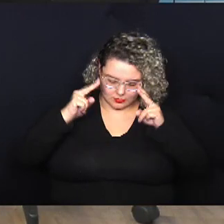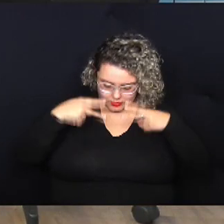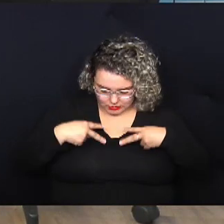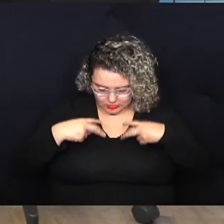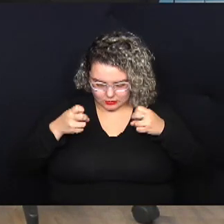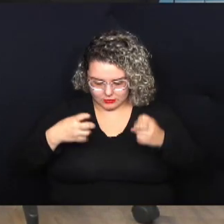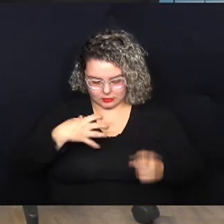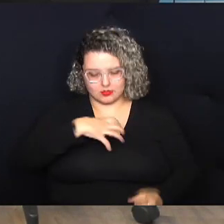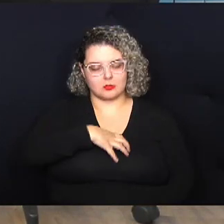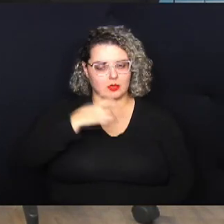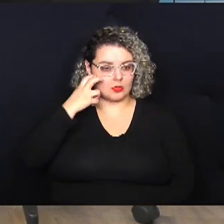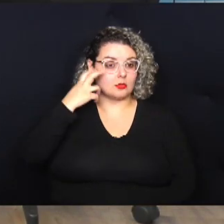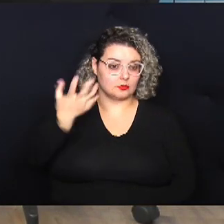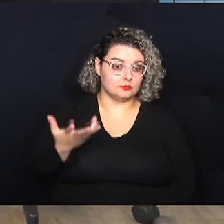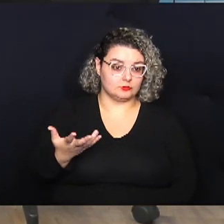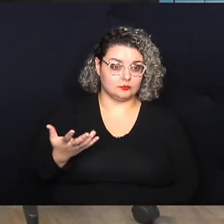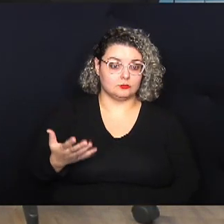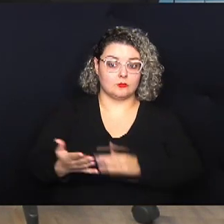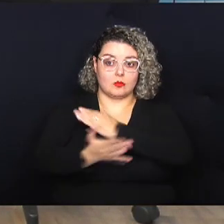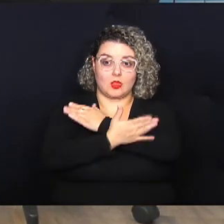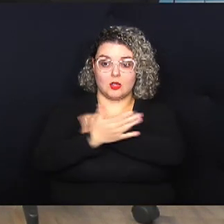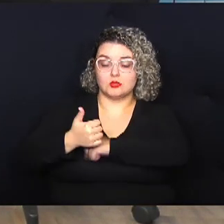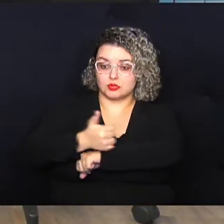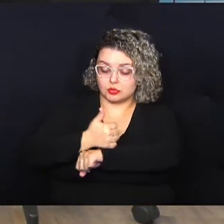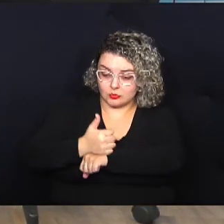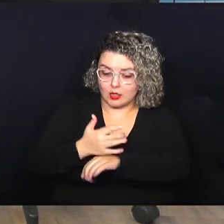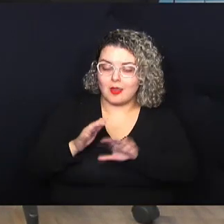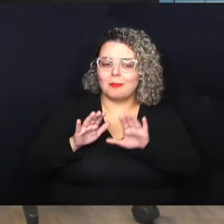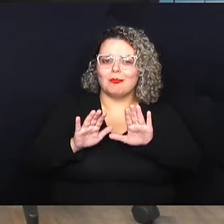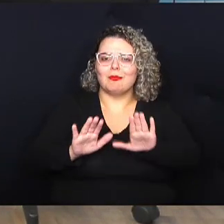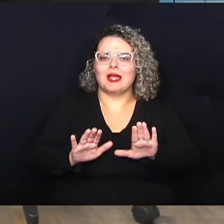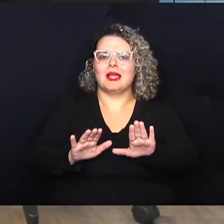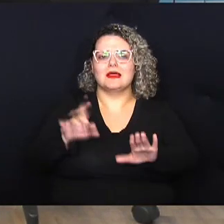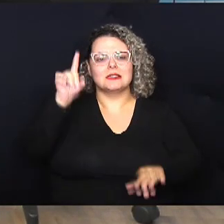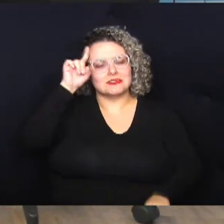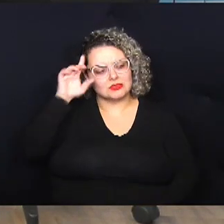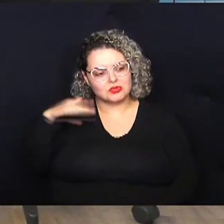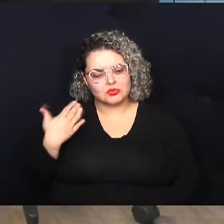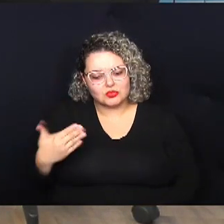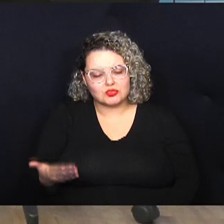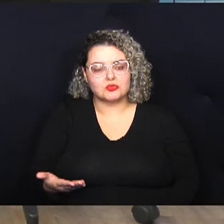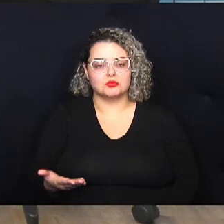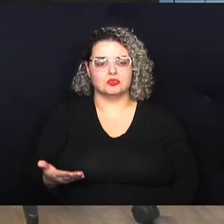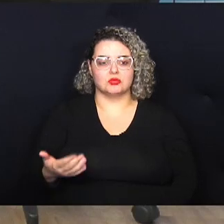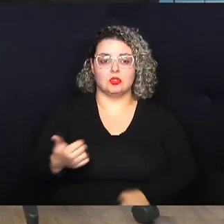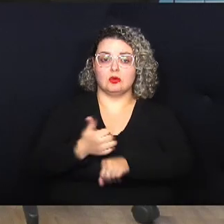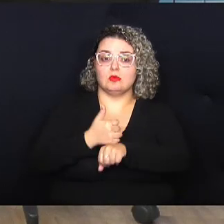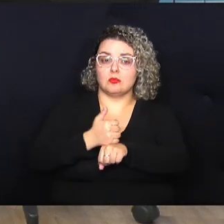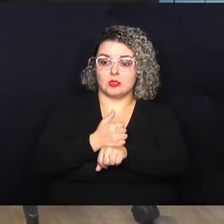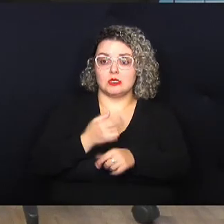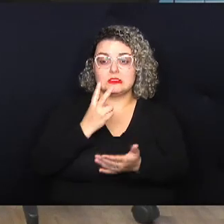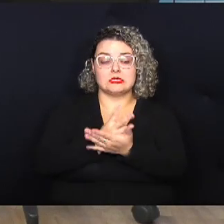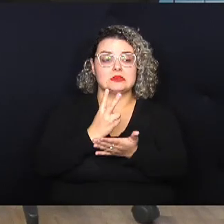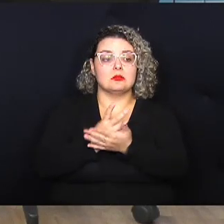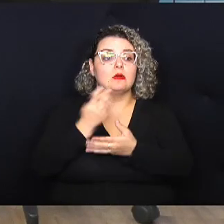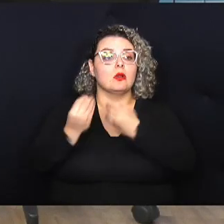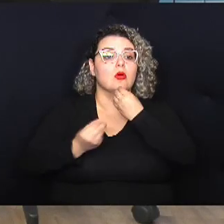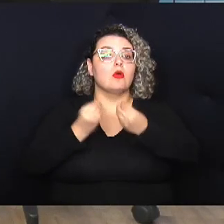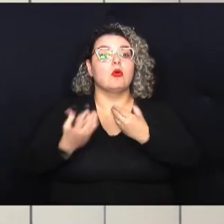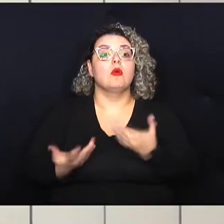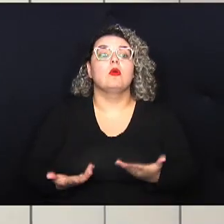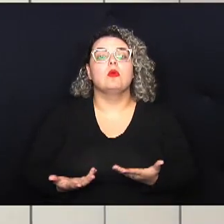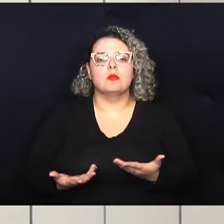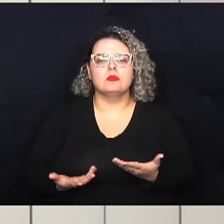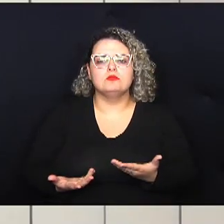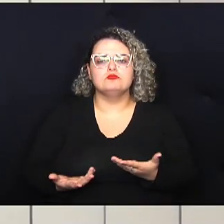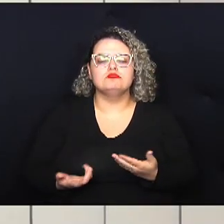isso com a ajuda de um profissional, mas no dia a dia, o profissional não vai estar ali do nosso lado. Como é que eu devo